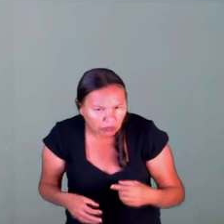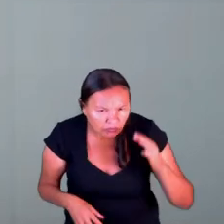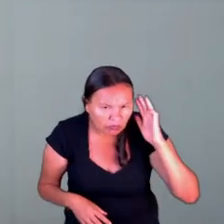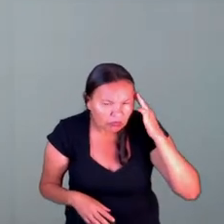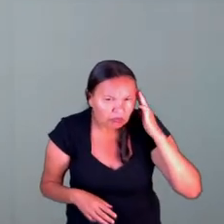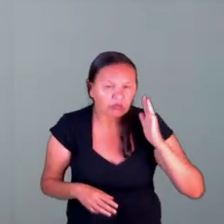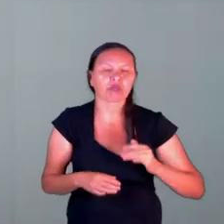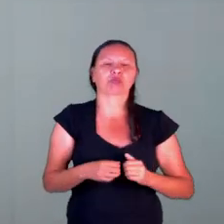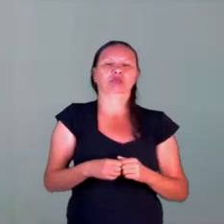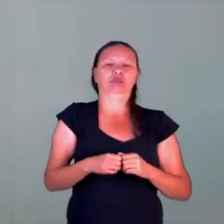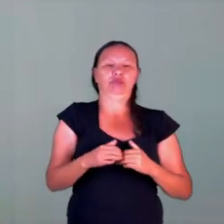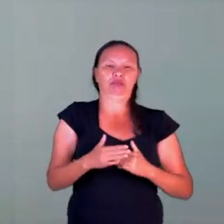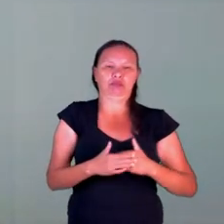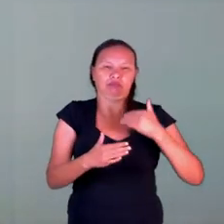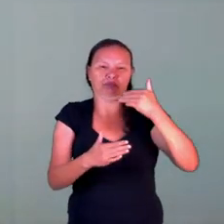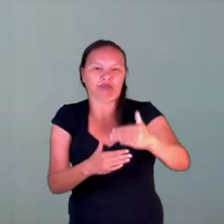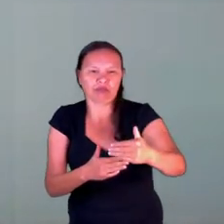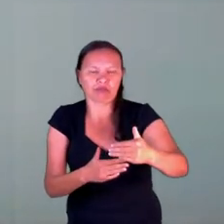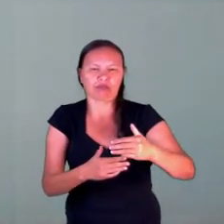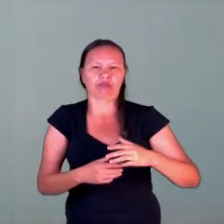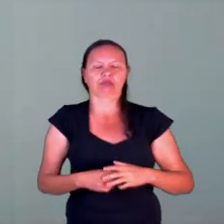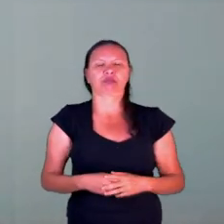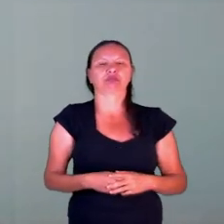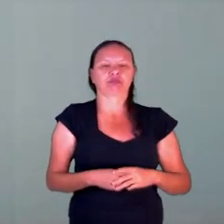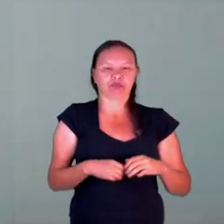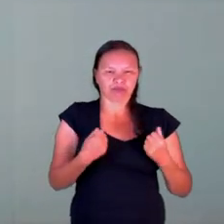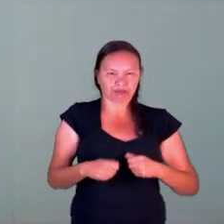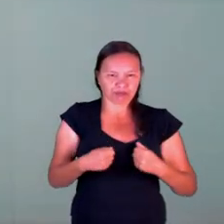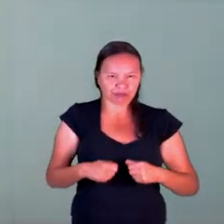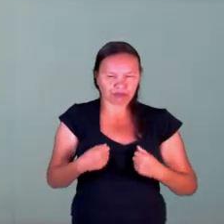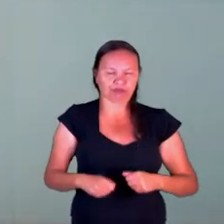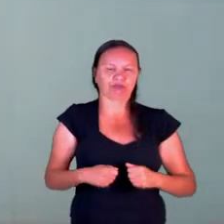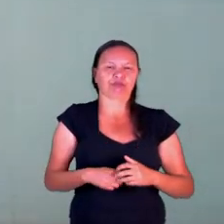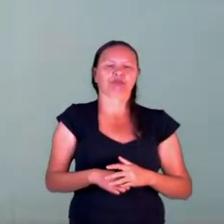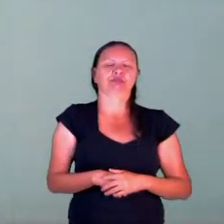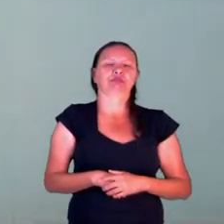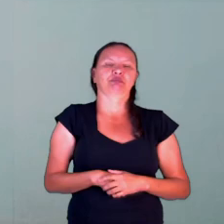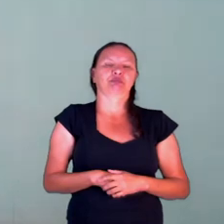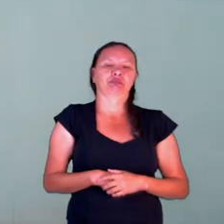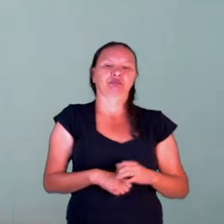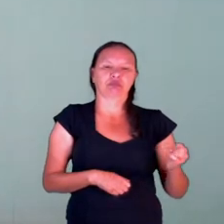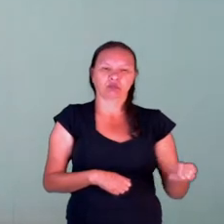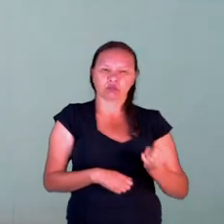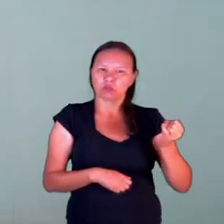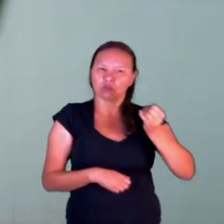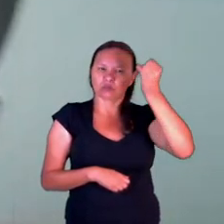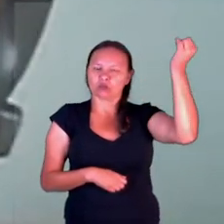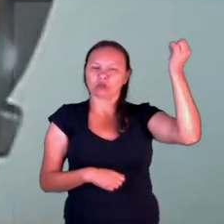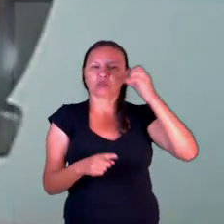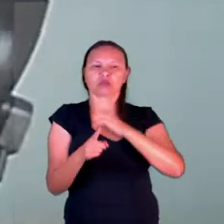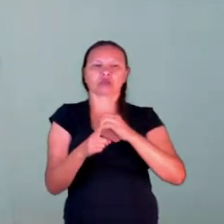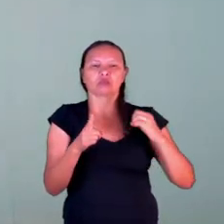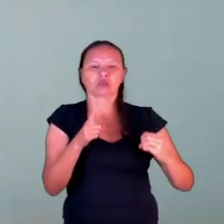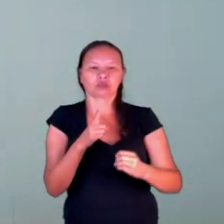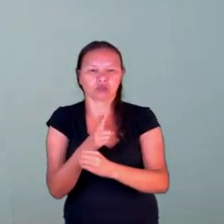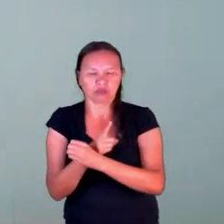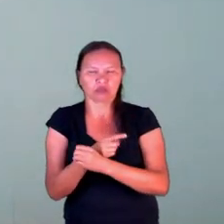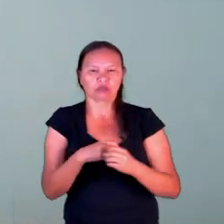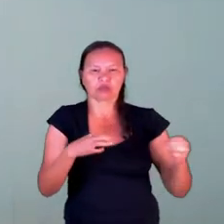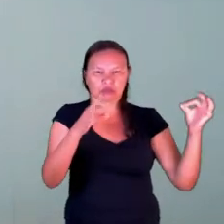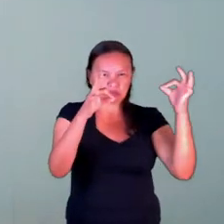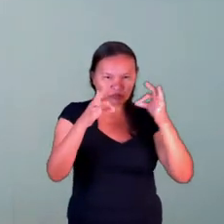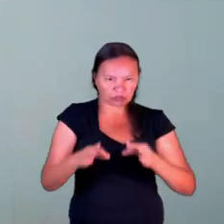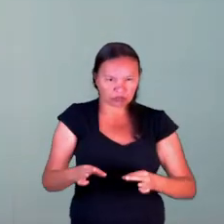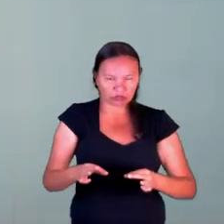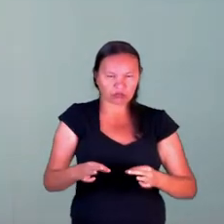né e avançar nesses temas que é muito necessário se a gente quer né uma sociedade mais justa